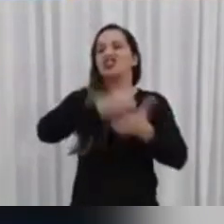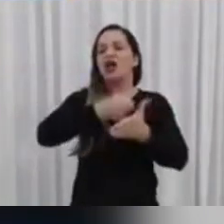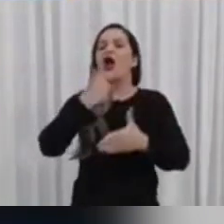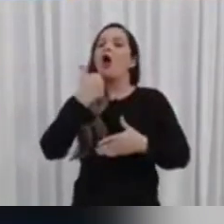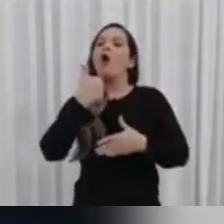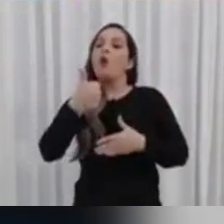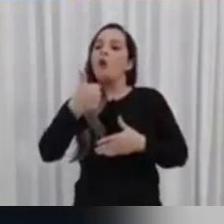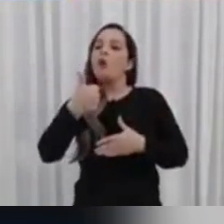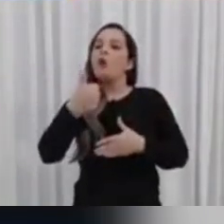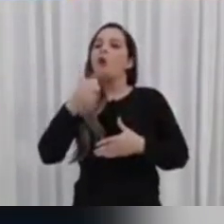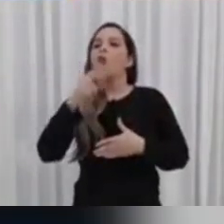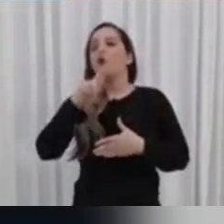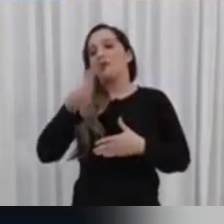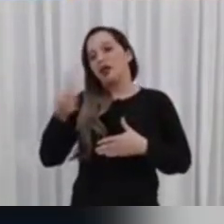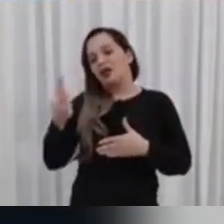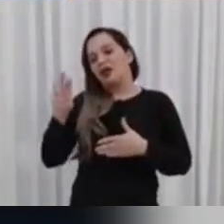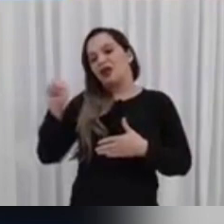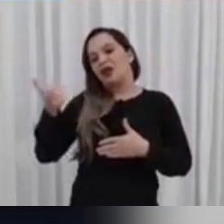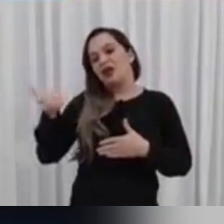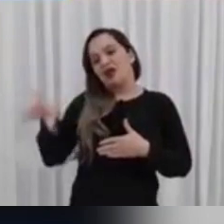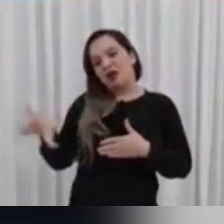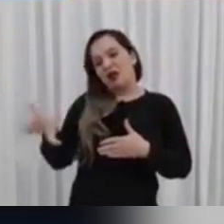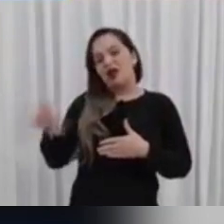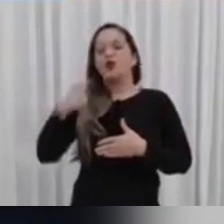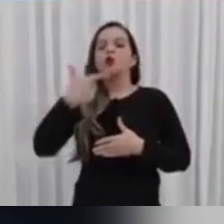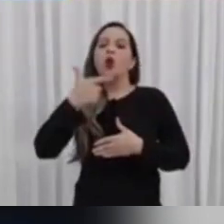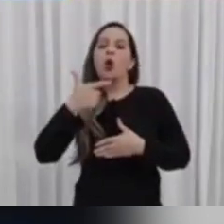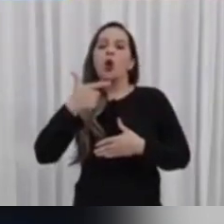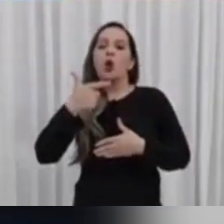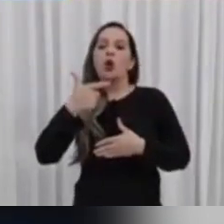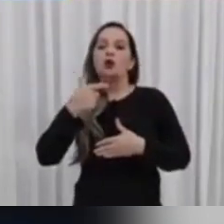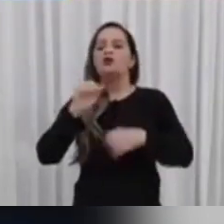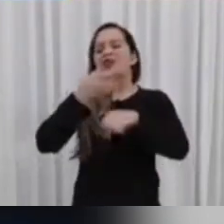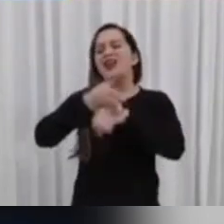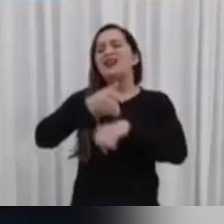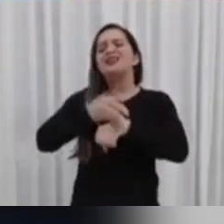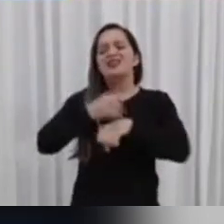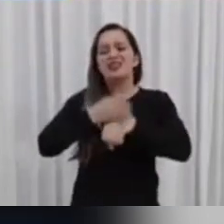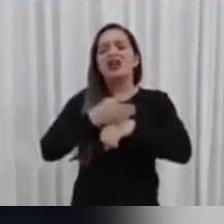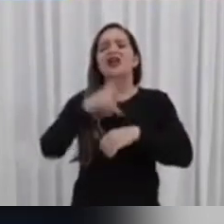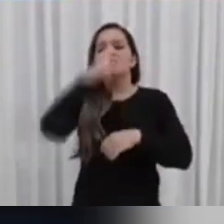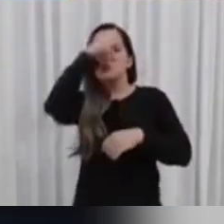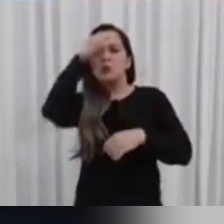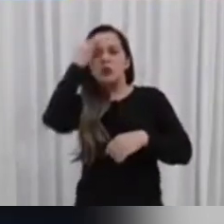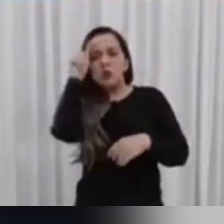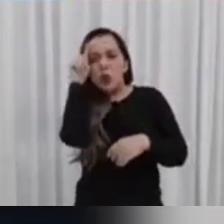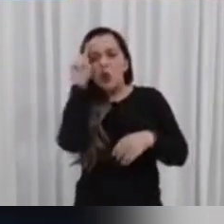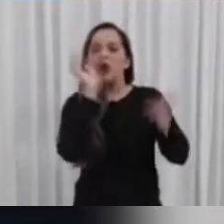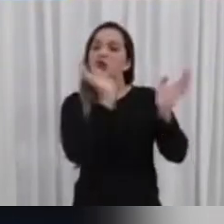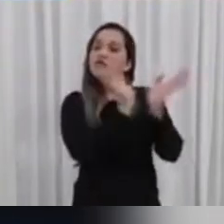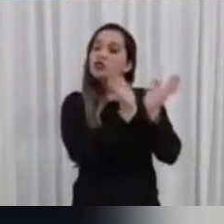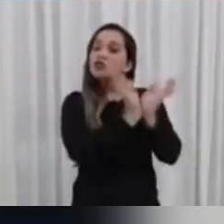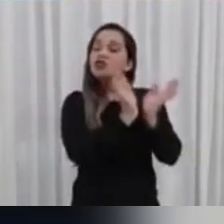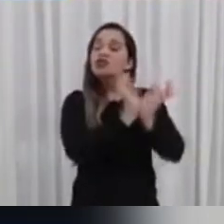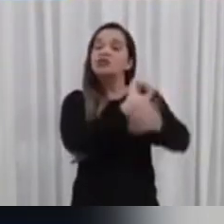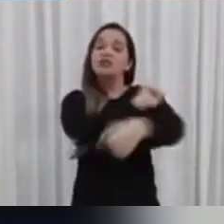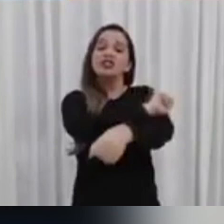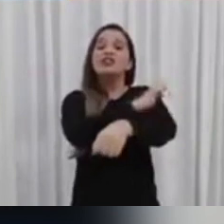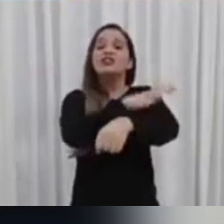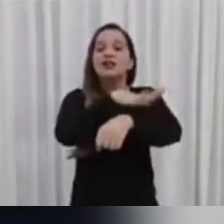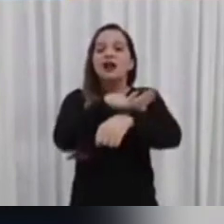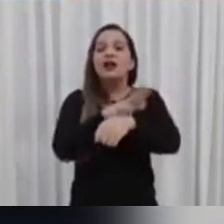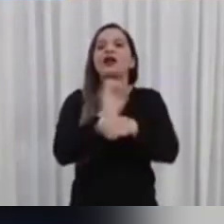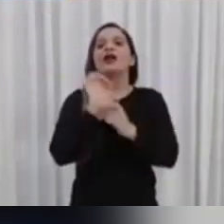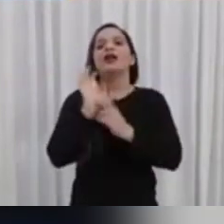reforma paliativa lá, para dar acesso a torcedores e aos times de Santarém que representam nossa cidade